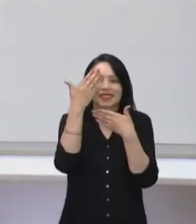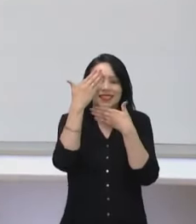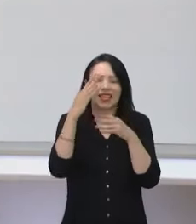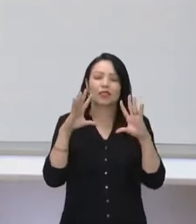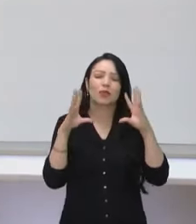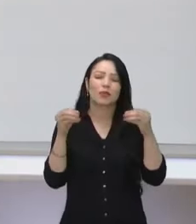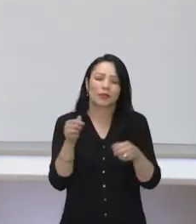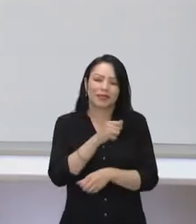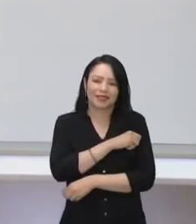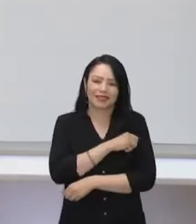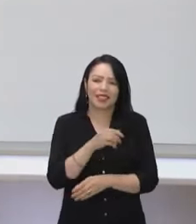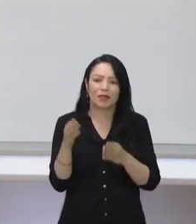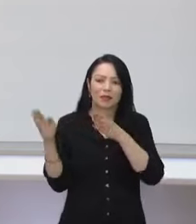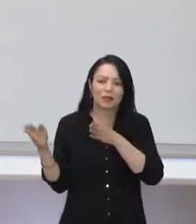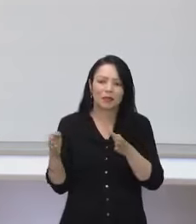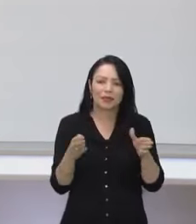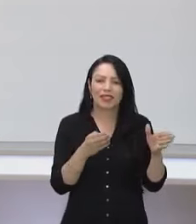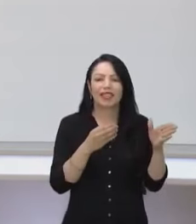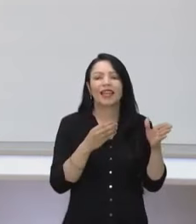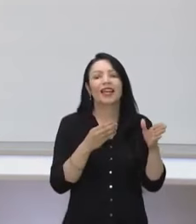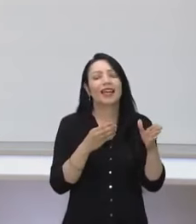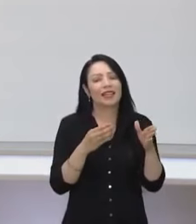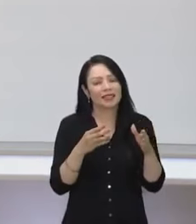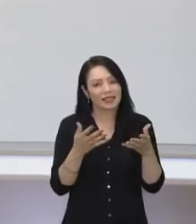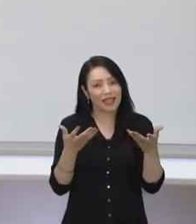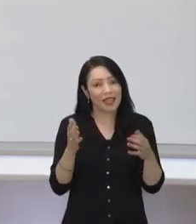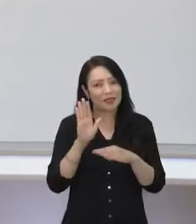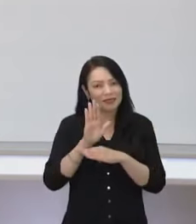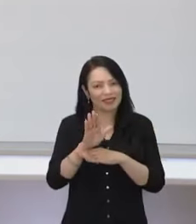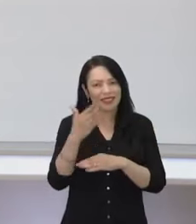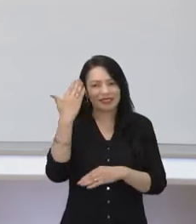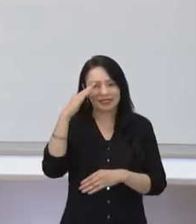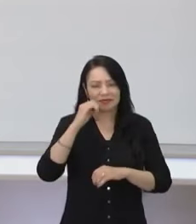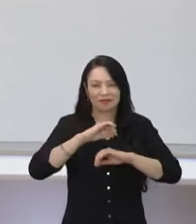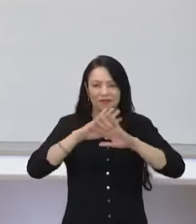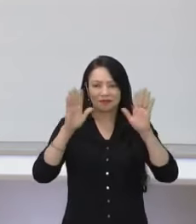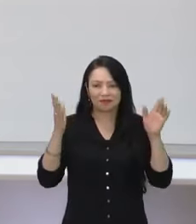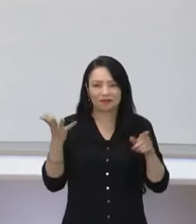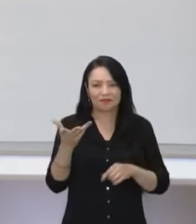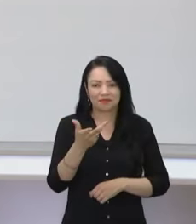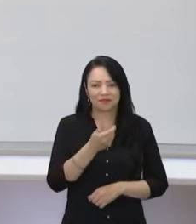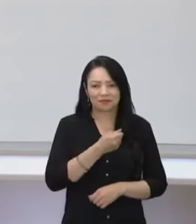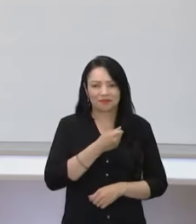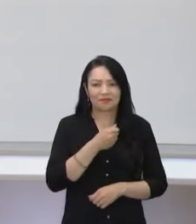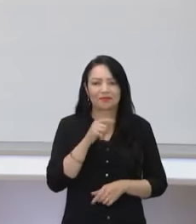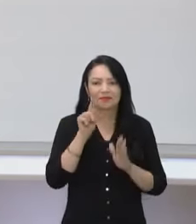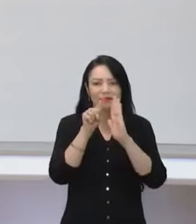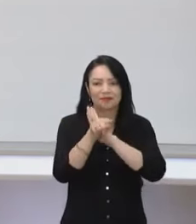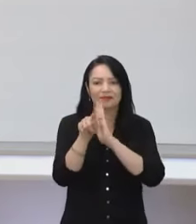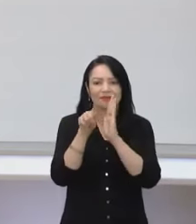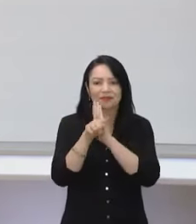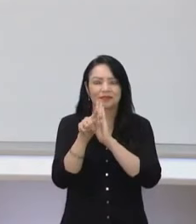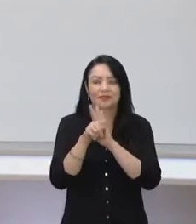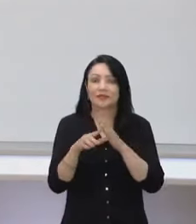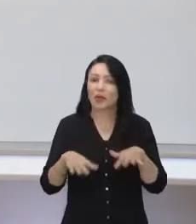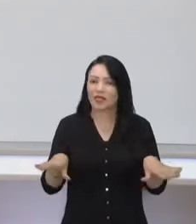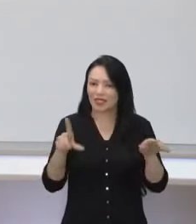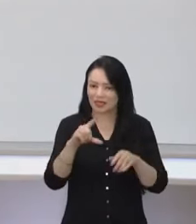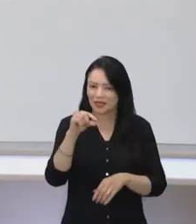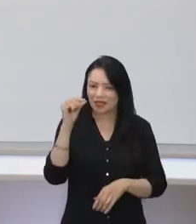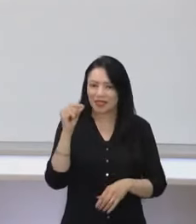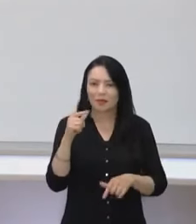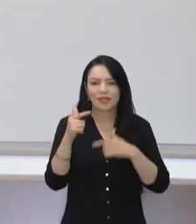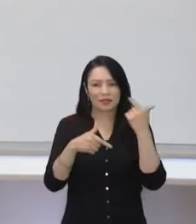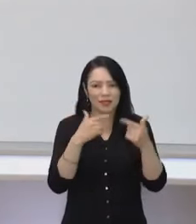todos os estudantes que estão assistindo a esse vídeo. Espero tê-los ajudado a compreender melhor as habilidades e as questões que nós escolhemos aí para